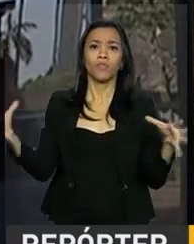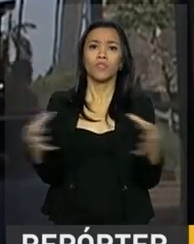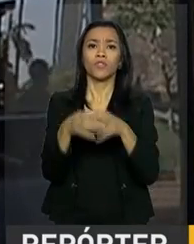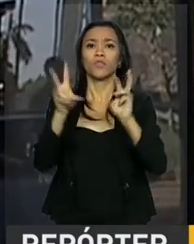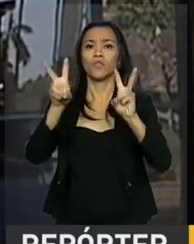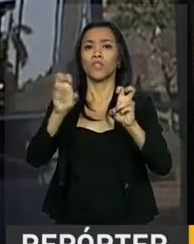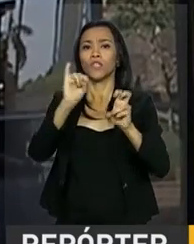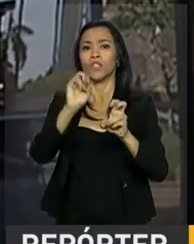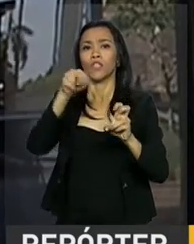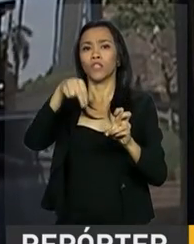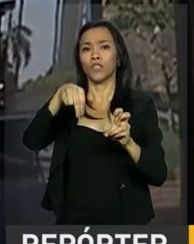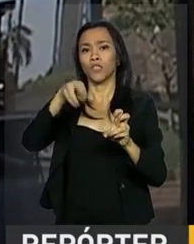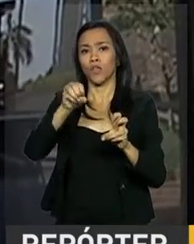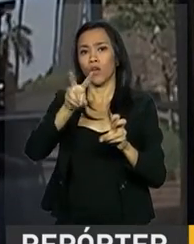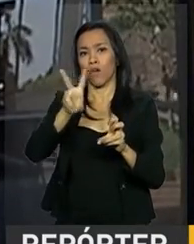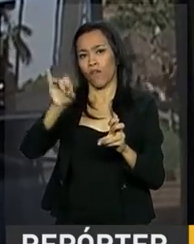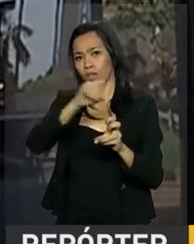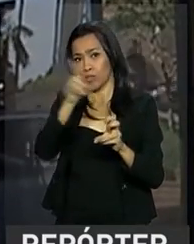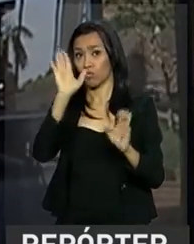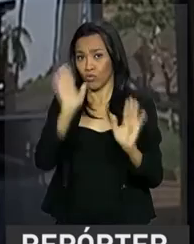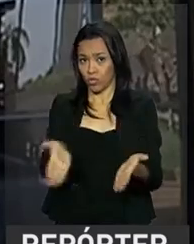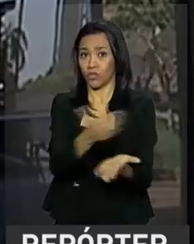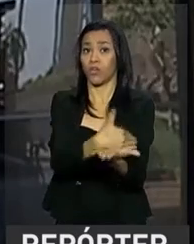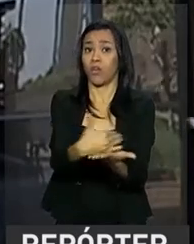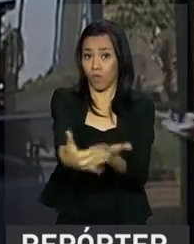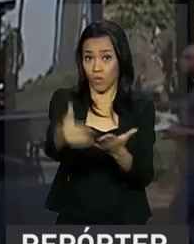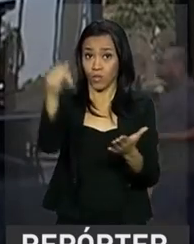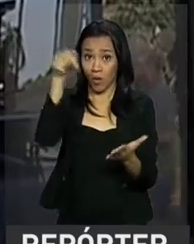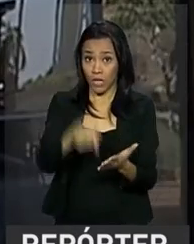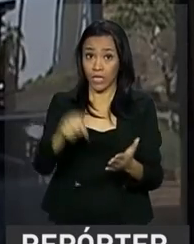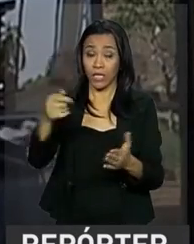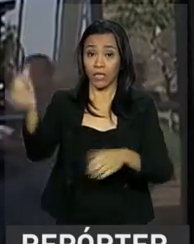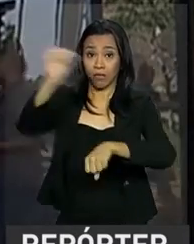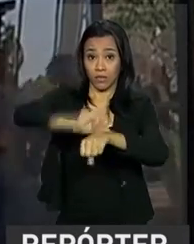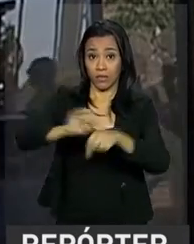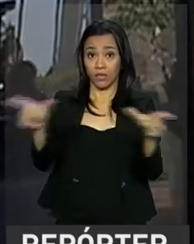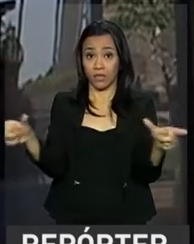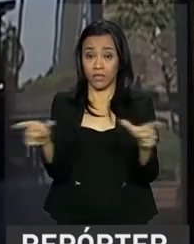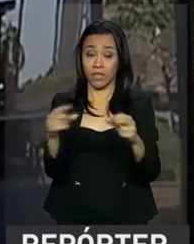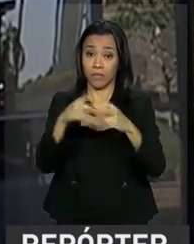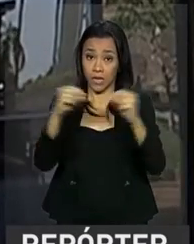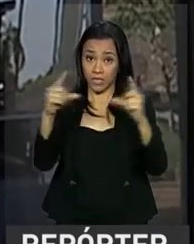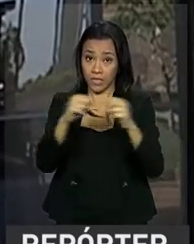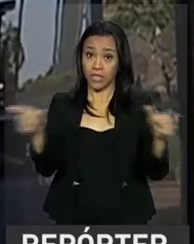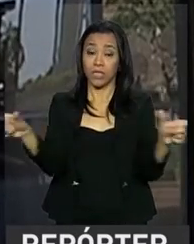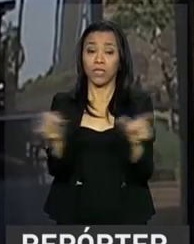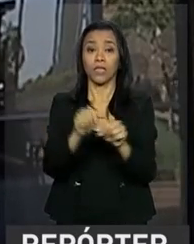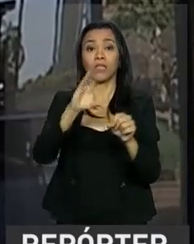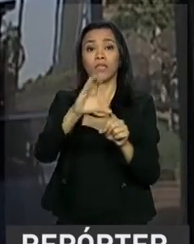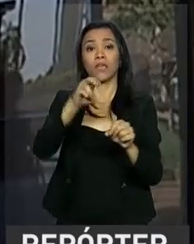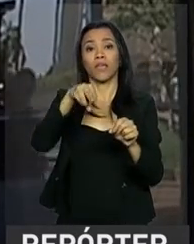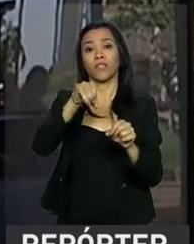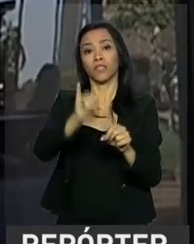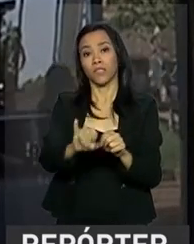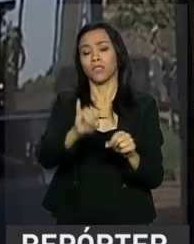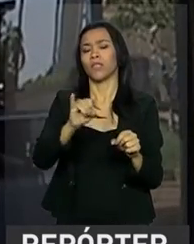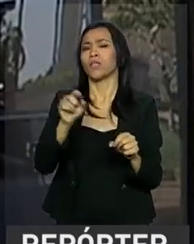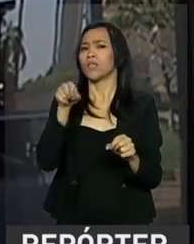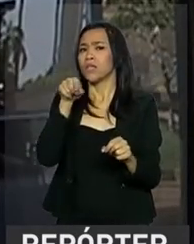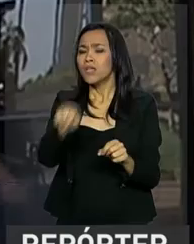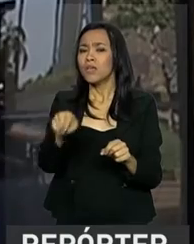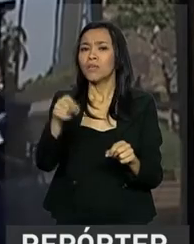10 horas aqui na sede da confederação nacional das indústrias em brasília além do presidente em exercício michel temer